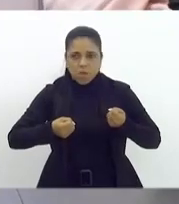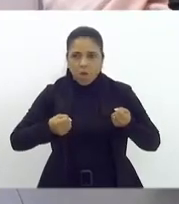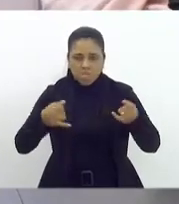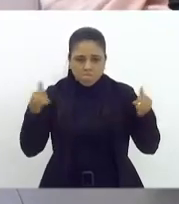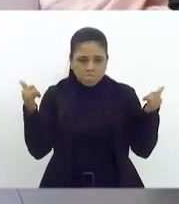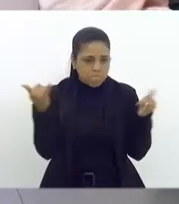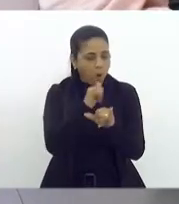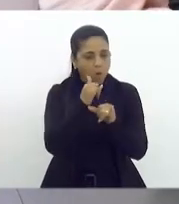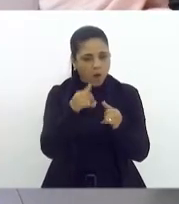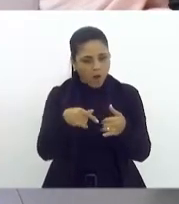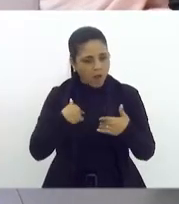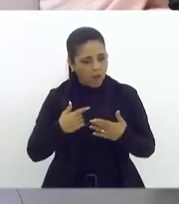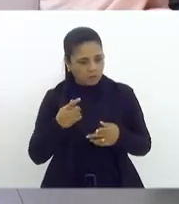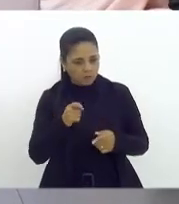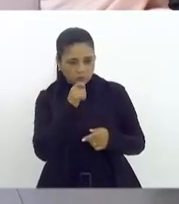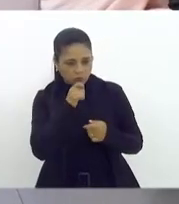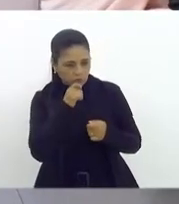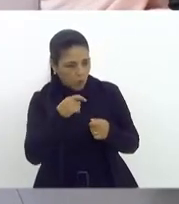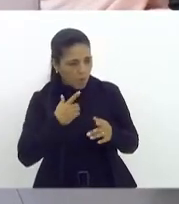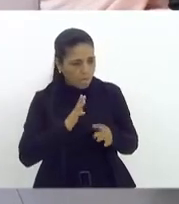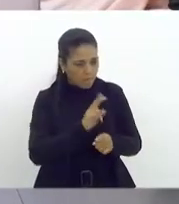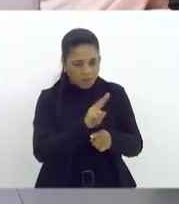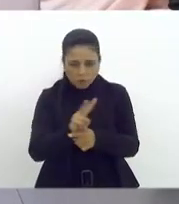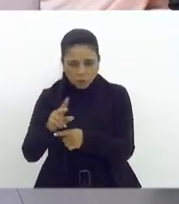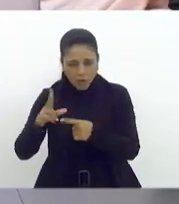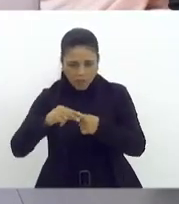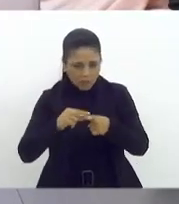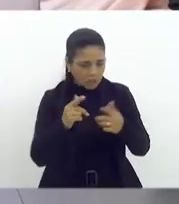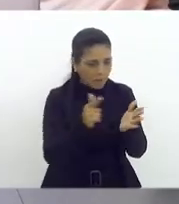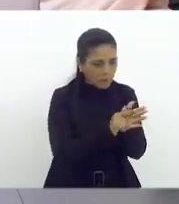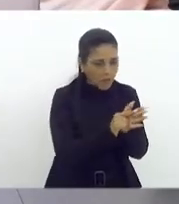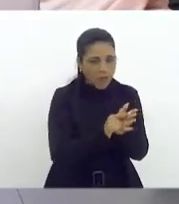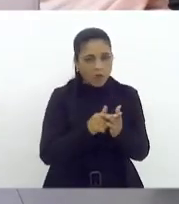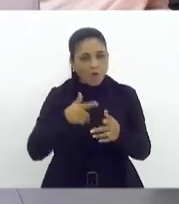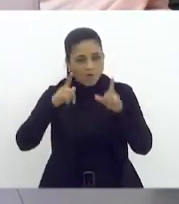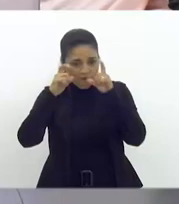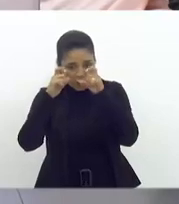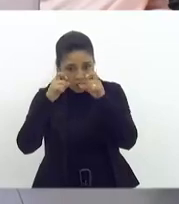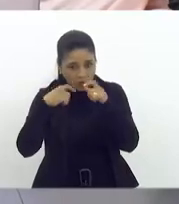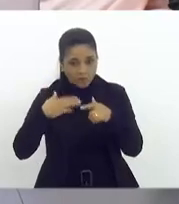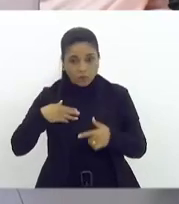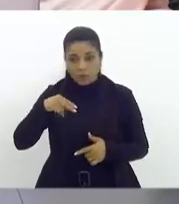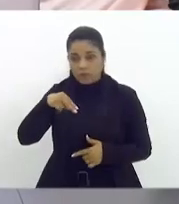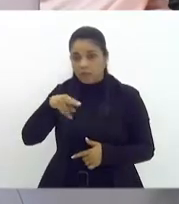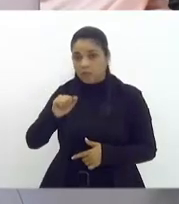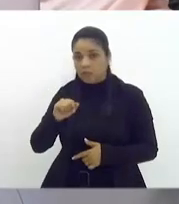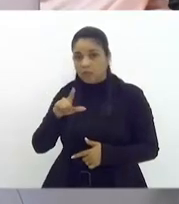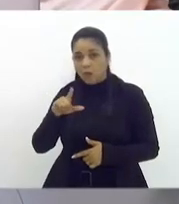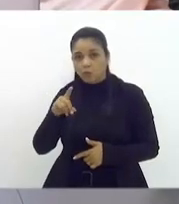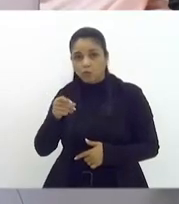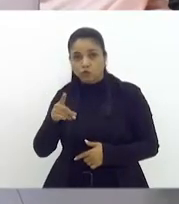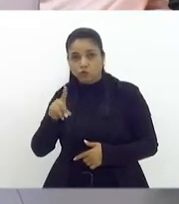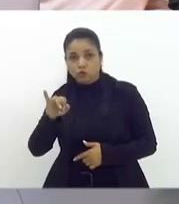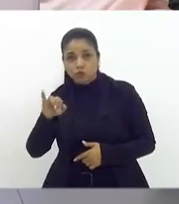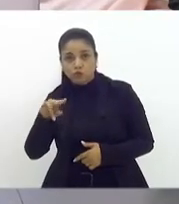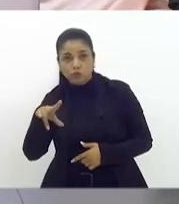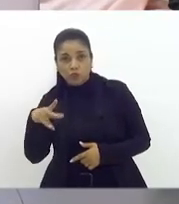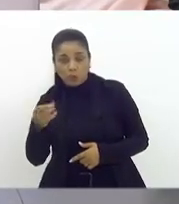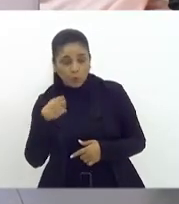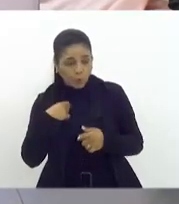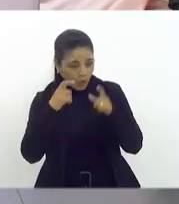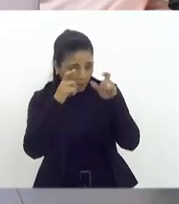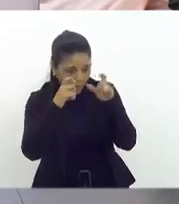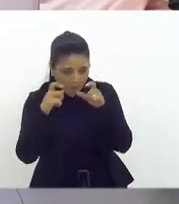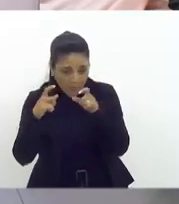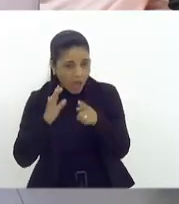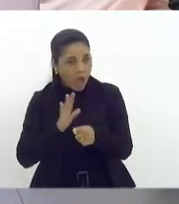emprestamos para ela papel a caneta e o fotógrafo foi um Naldinho que era o nosso fotógrafo comunitário que fotografo onde a